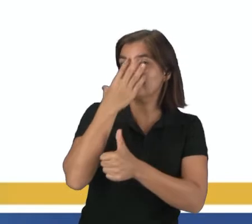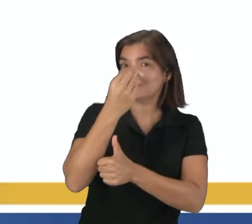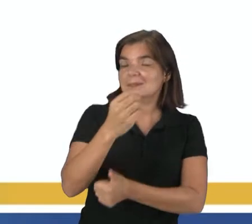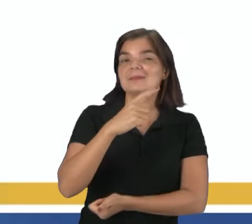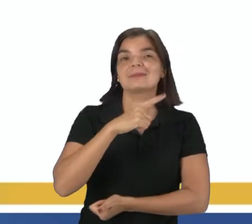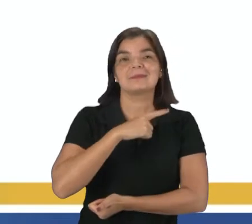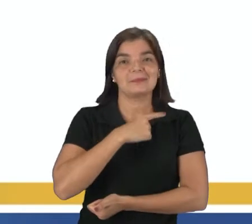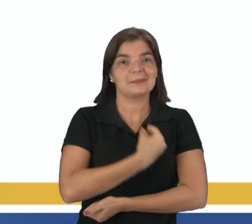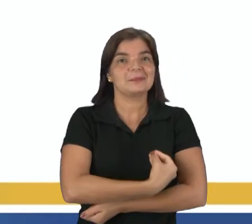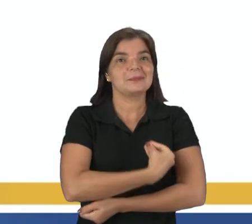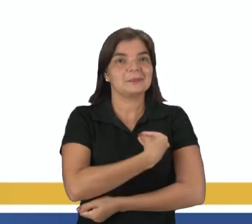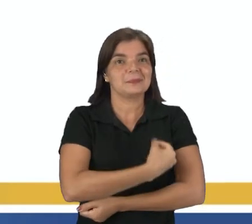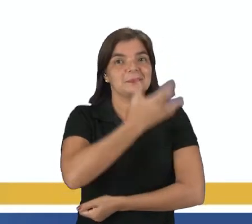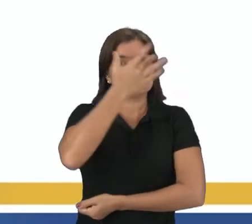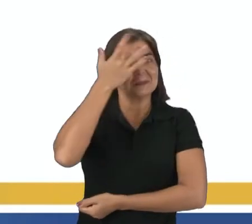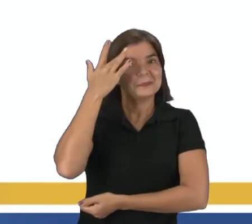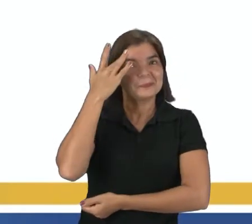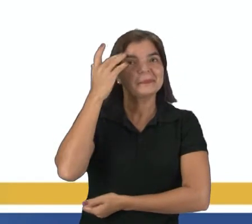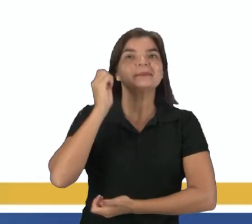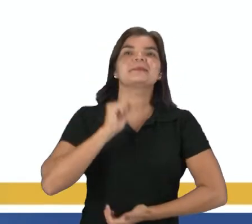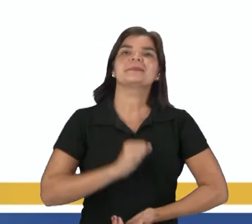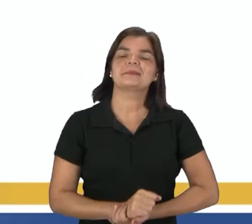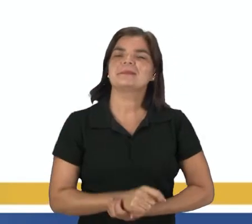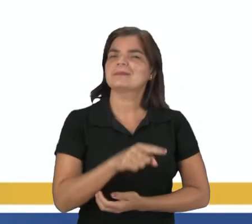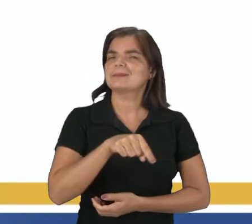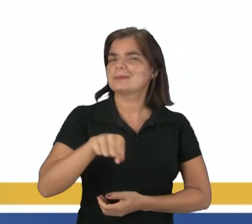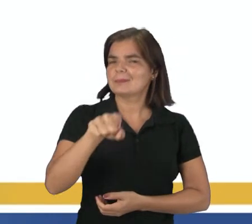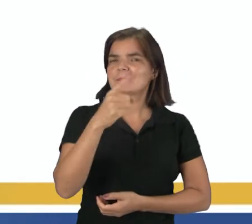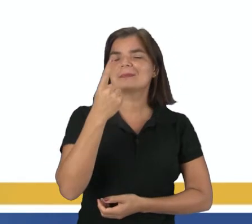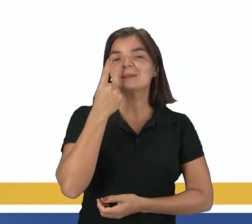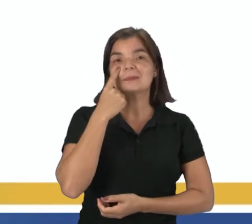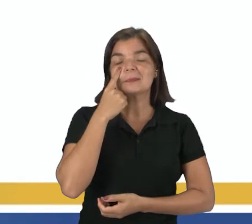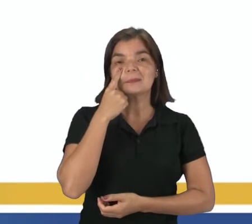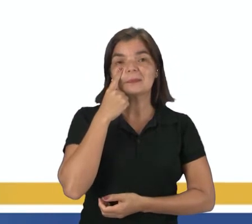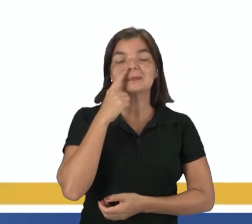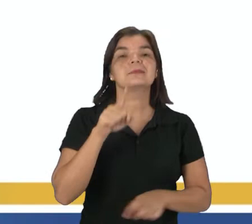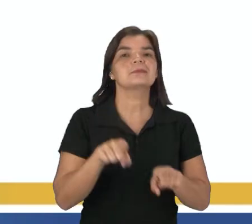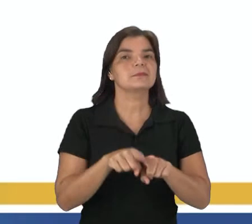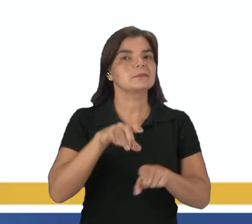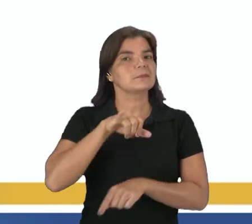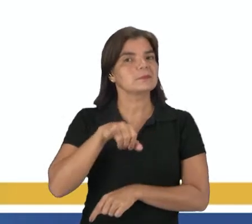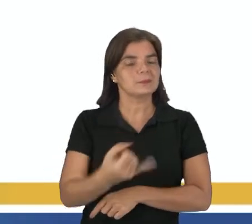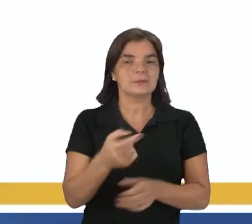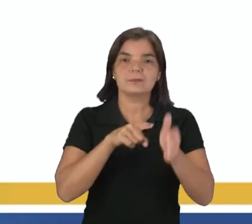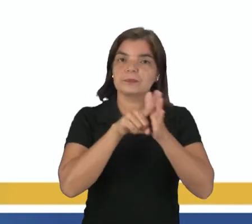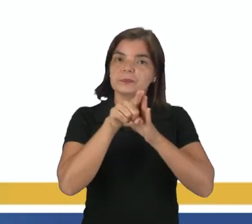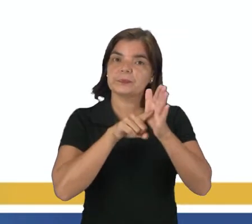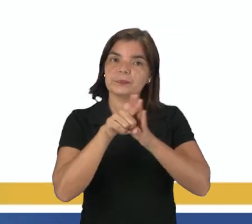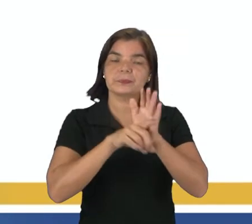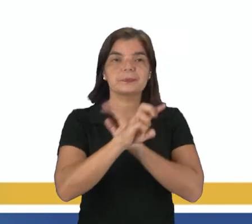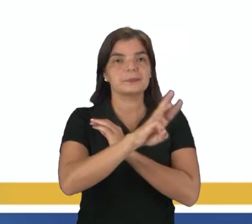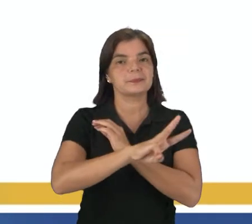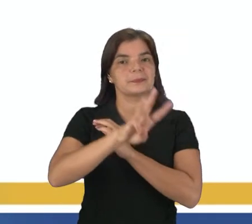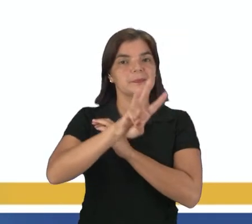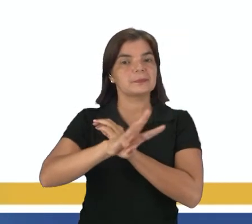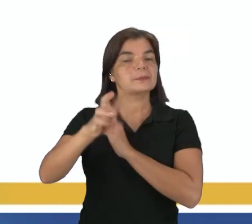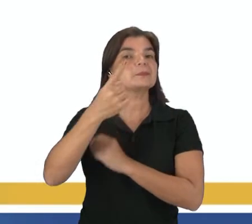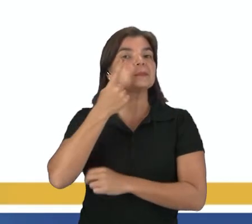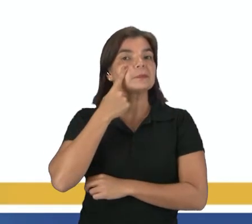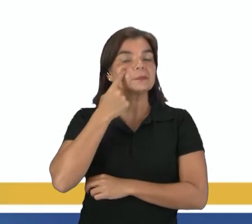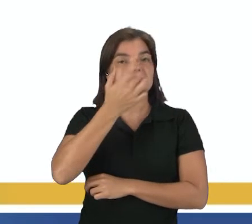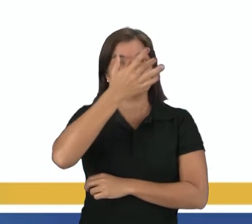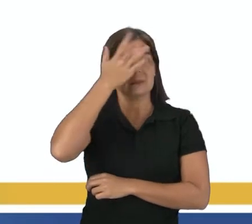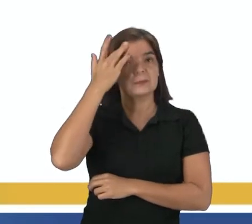que vai ter aí a presença de pessoas, tá? Se vocês acompanharem lá, se vocês tiverem a oportunidade de pesquisar no site, vocês vão ver que